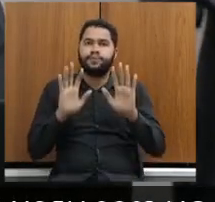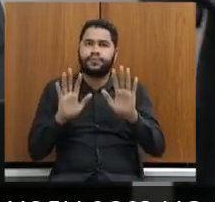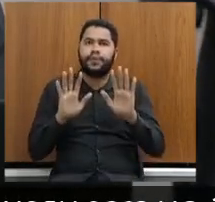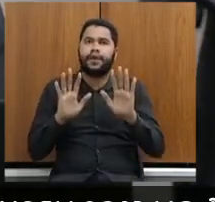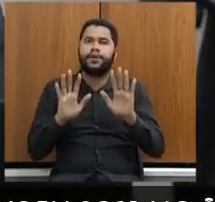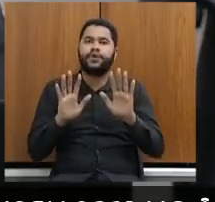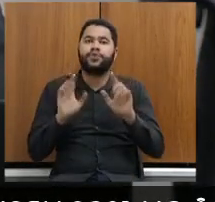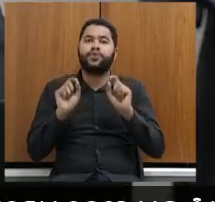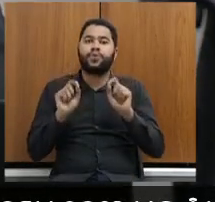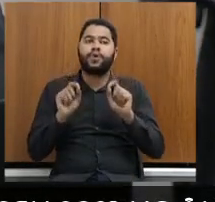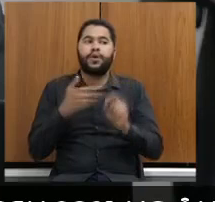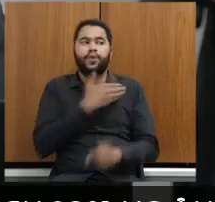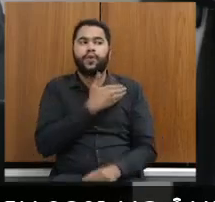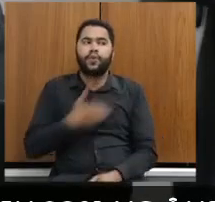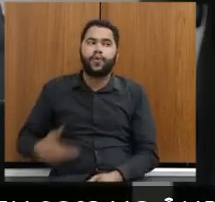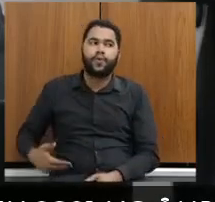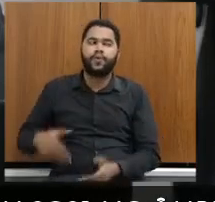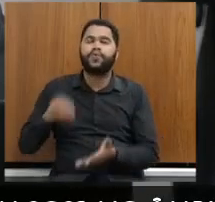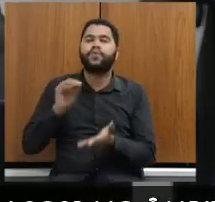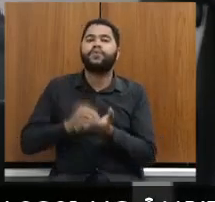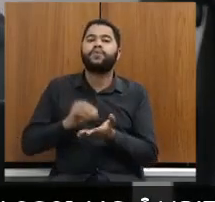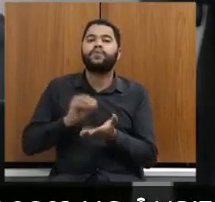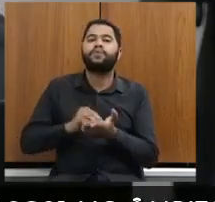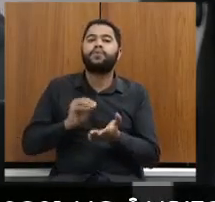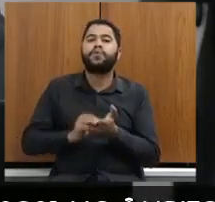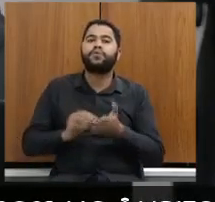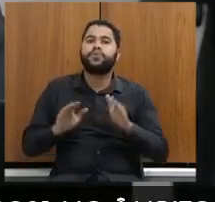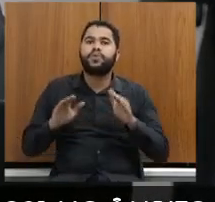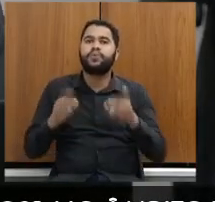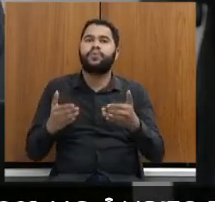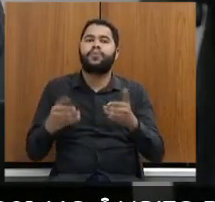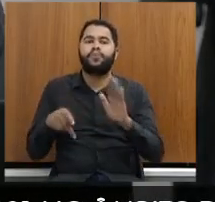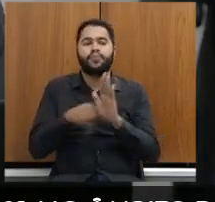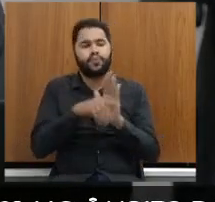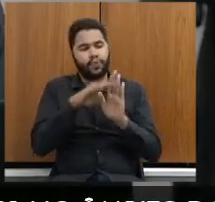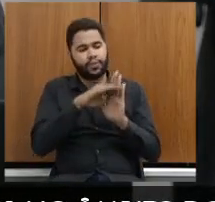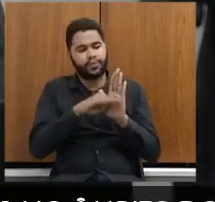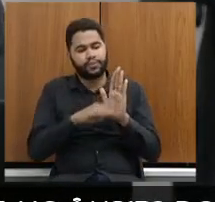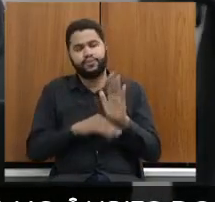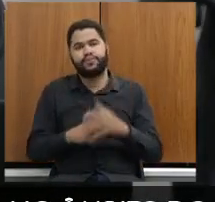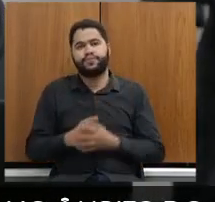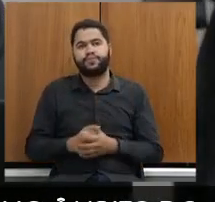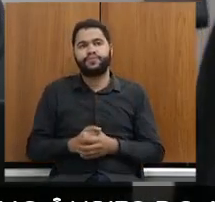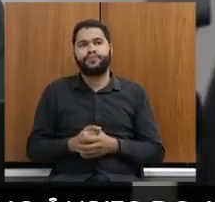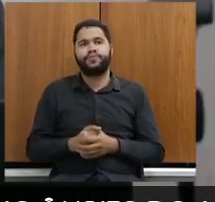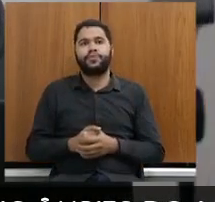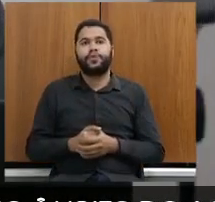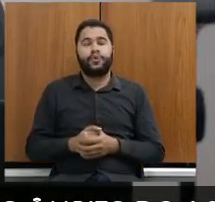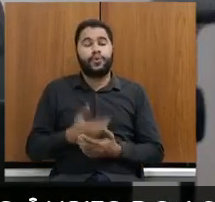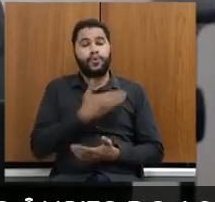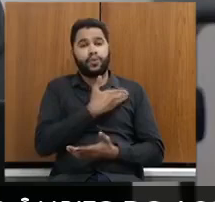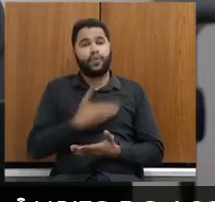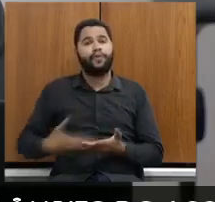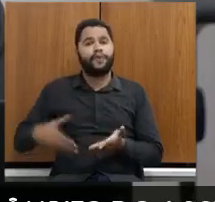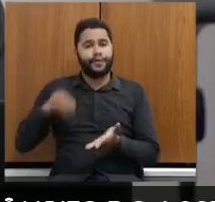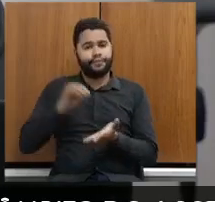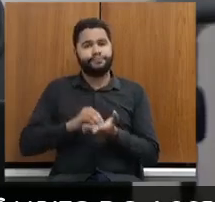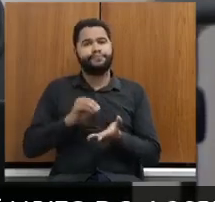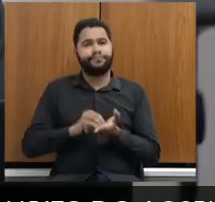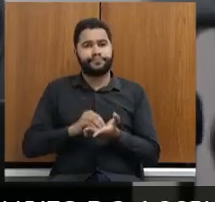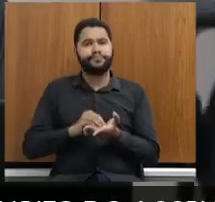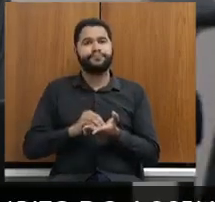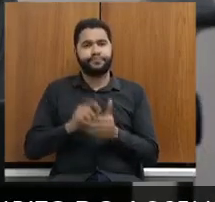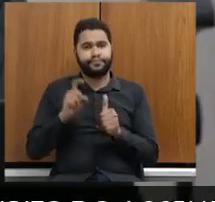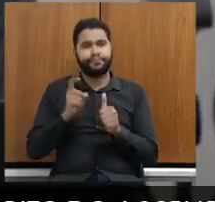faltou com a palavra no que diz respeito as duas parcelas de recomposição o Governo está em débito com as forças de segurança